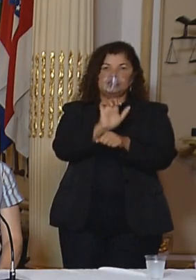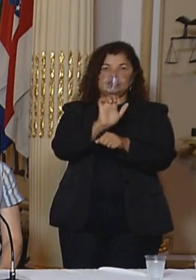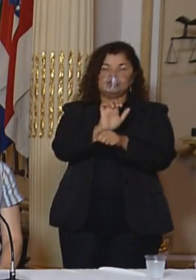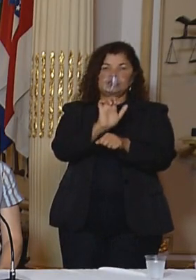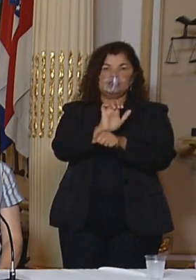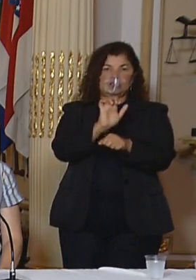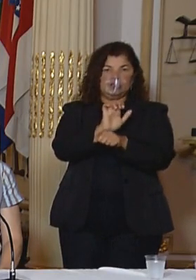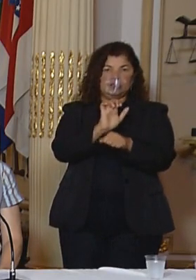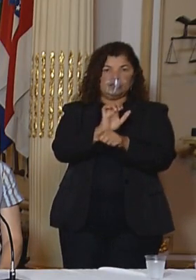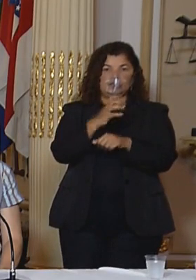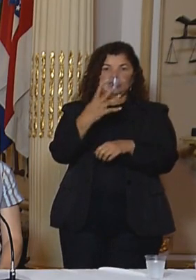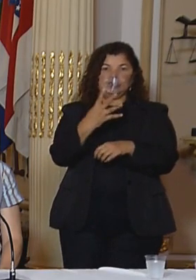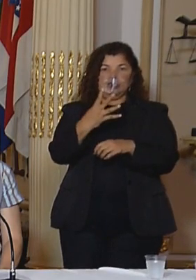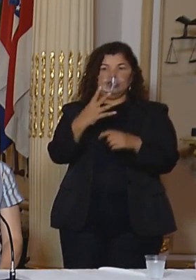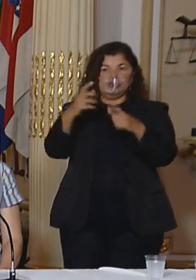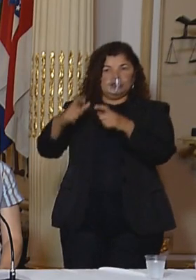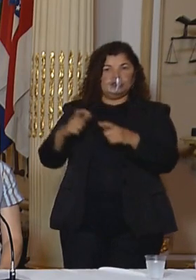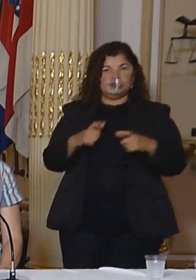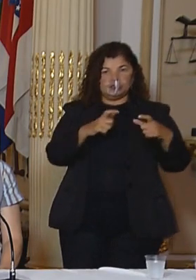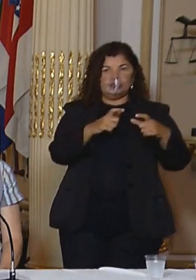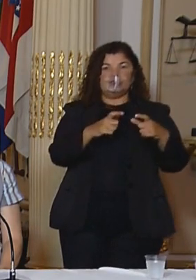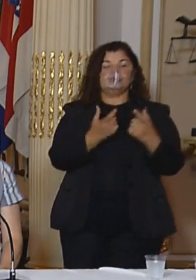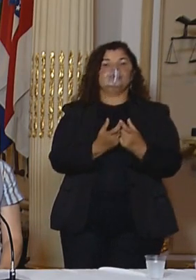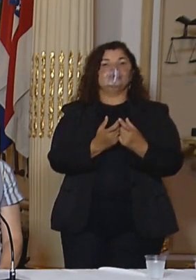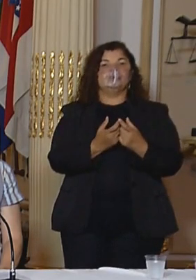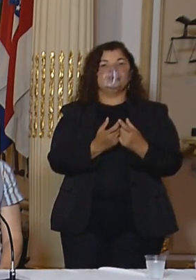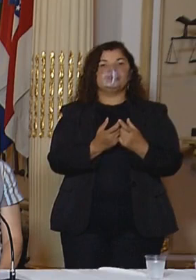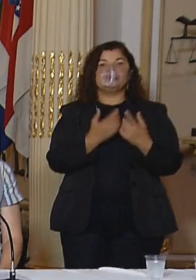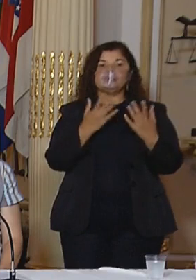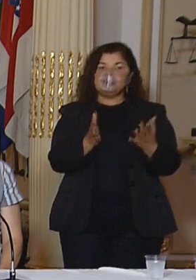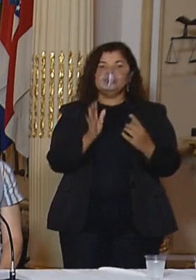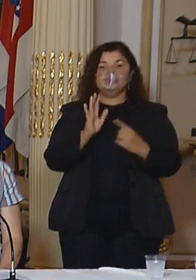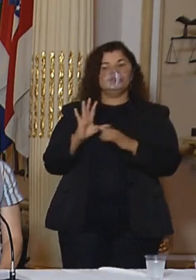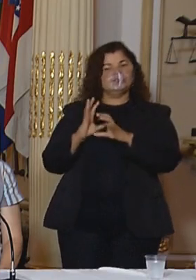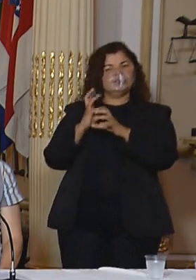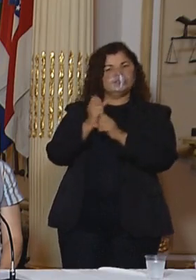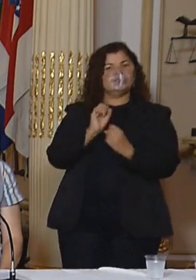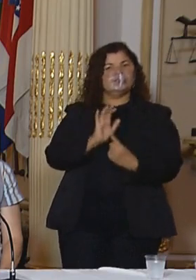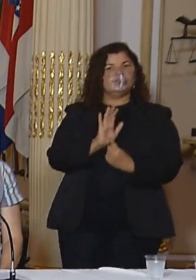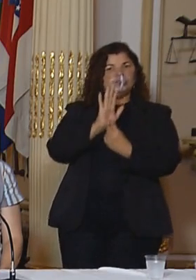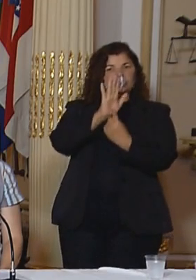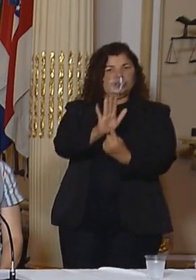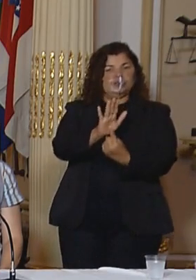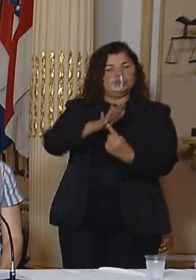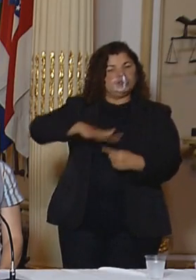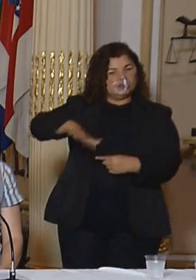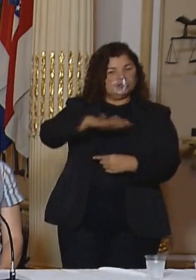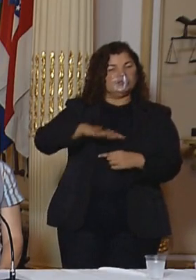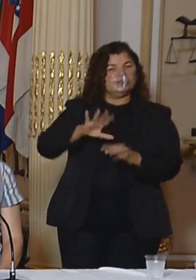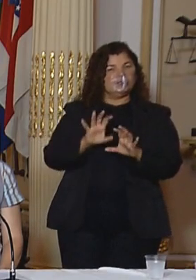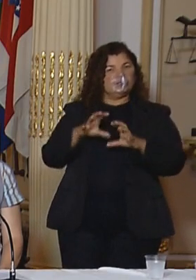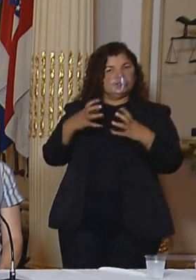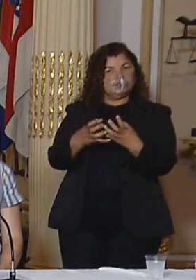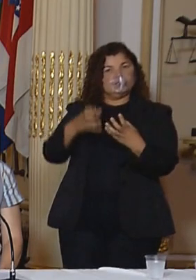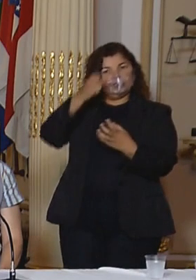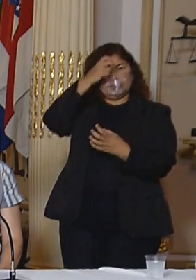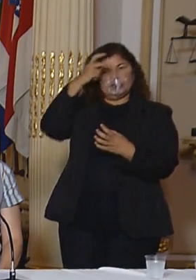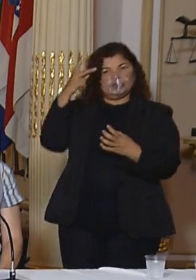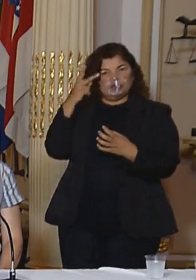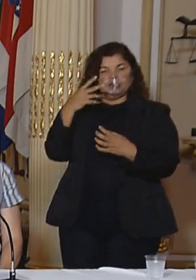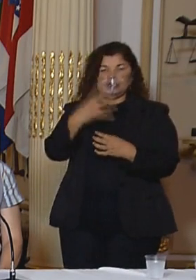nós discutimos todos esses números, fizemos uma apresentação ampla para todos os prefeitos das quatro